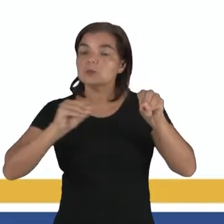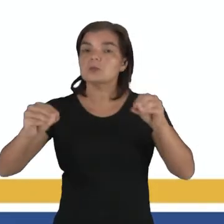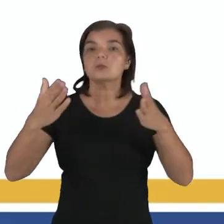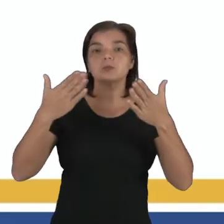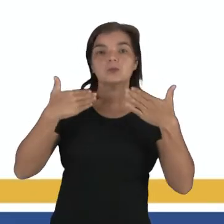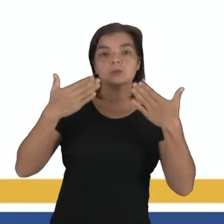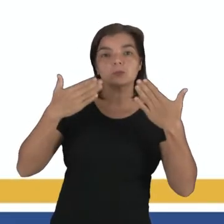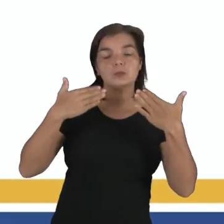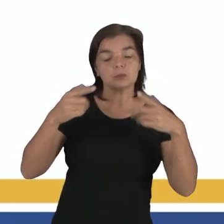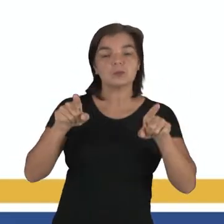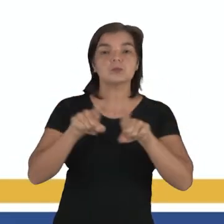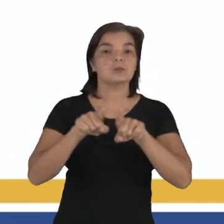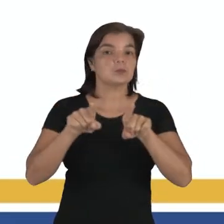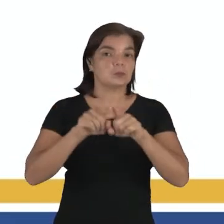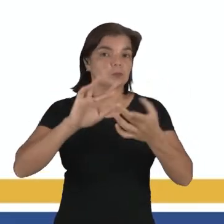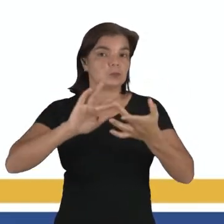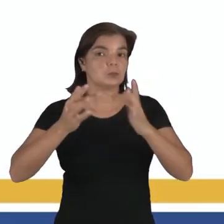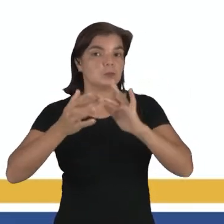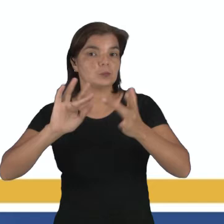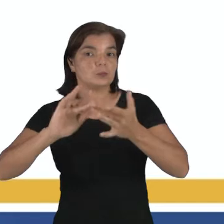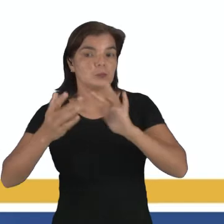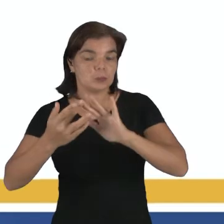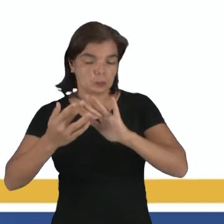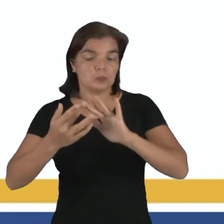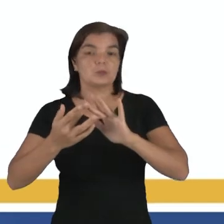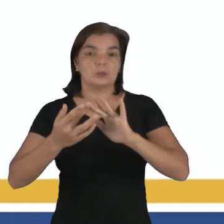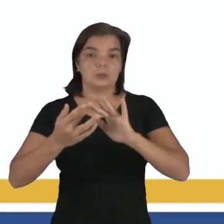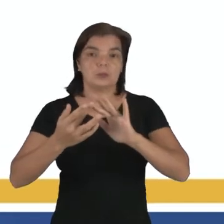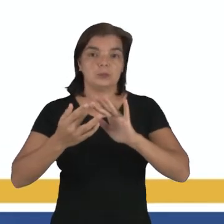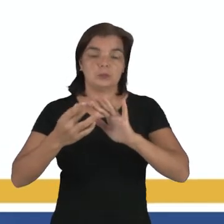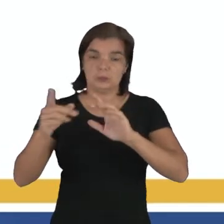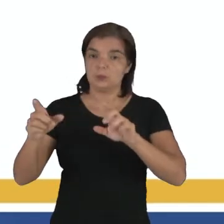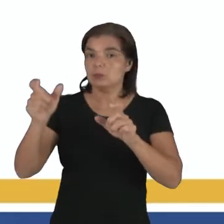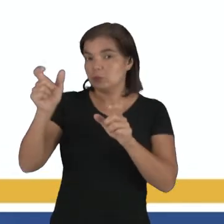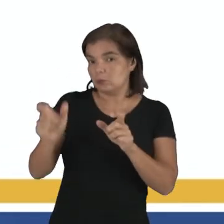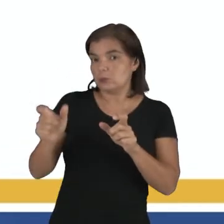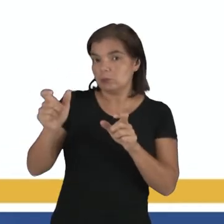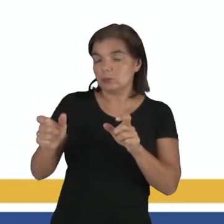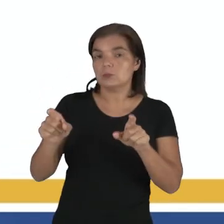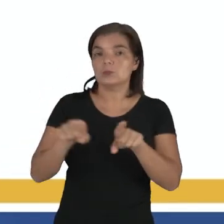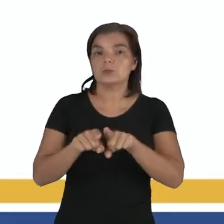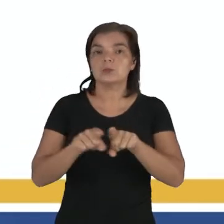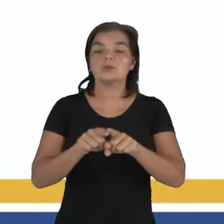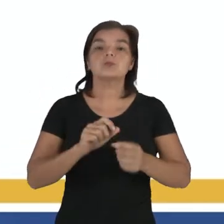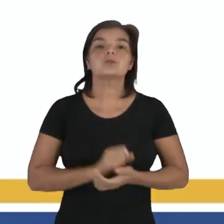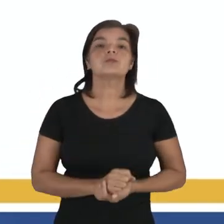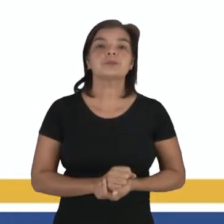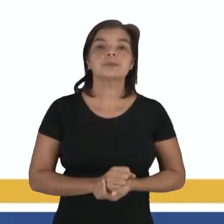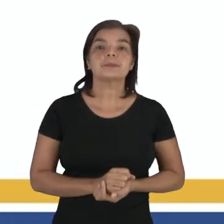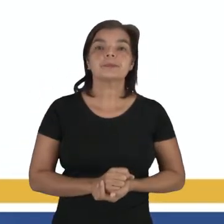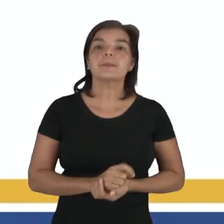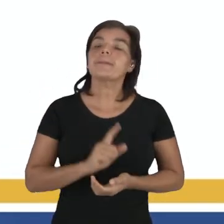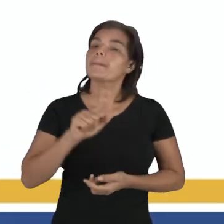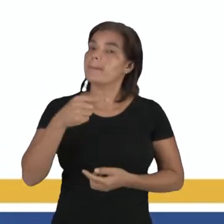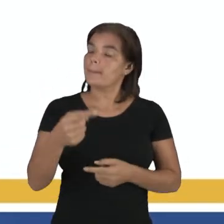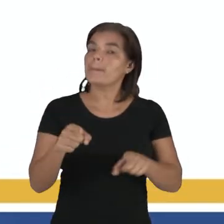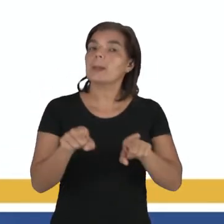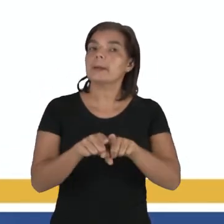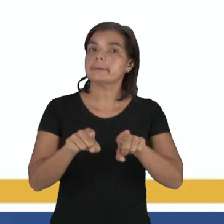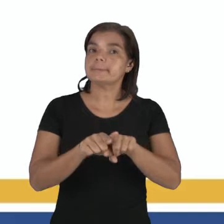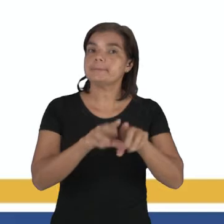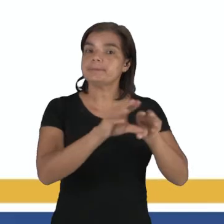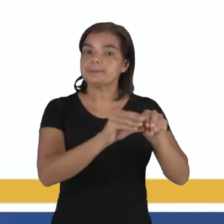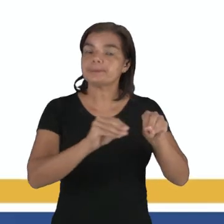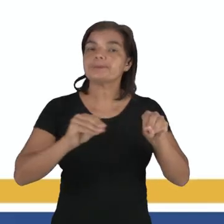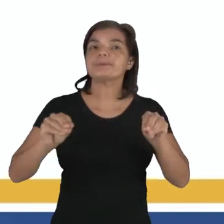calor já por contato para a molécula, digamos, que está ao lado, ou que está nessa rede cristalina, além disso,